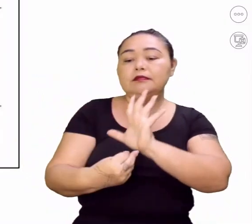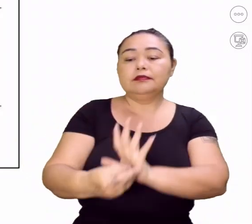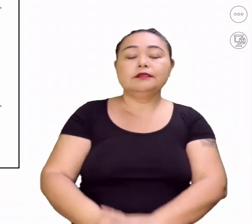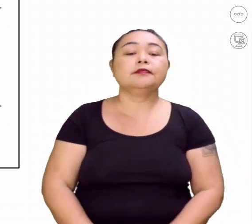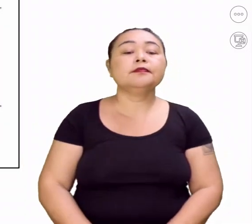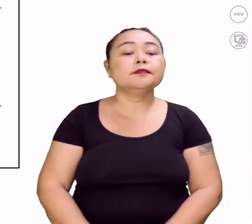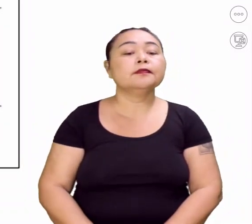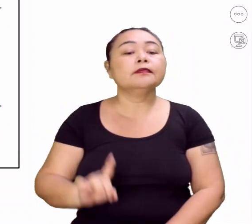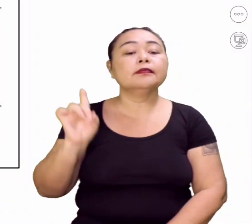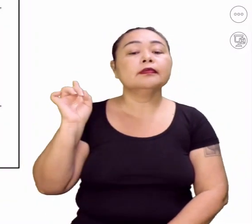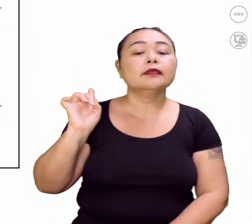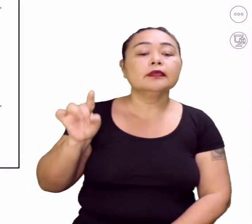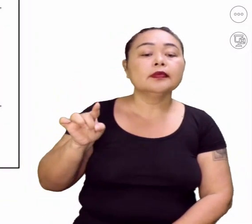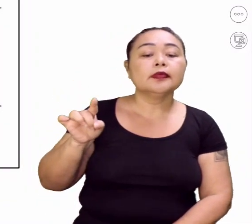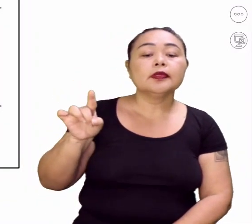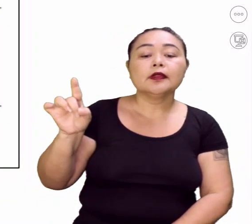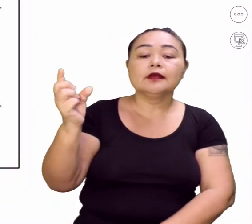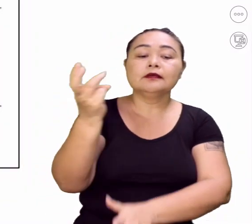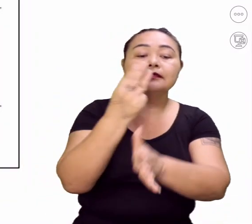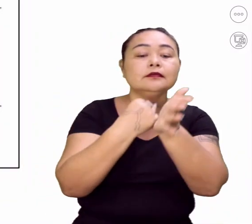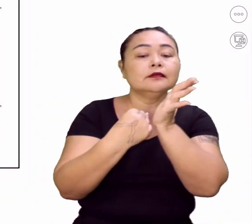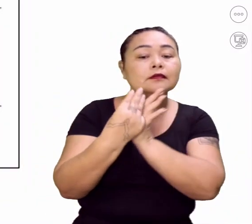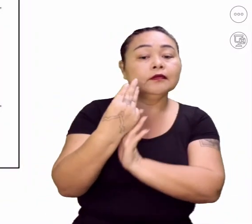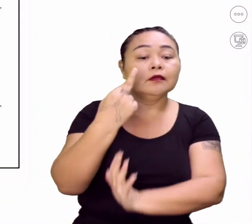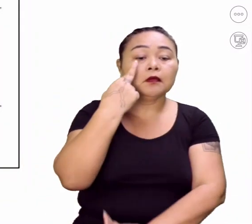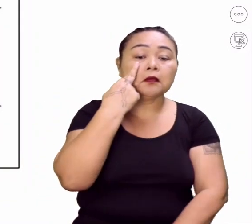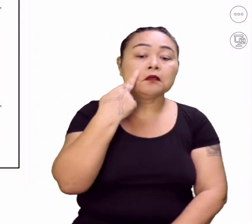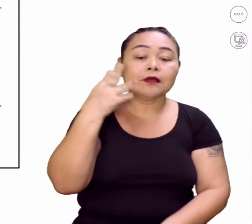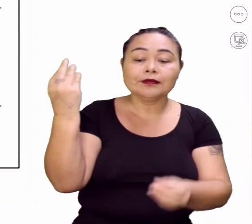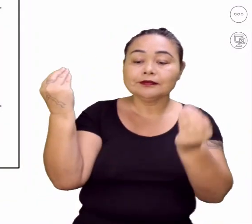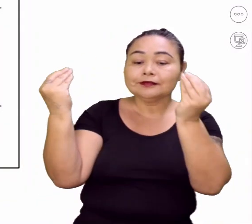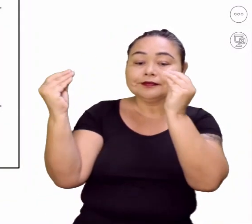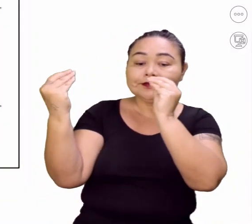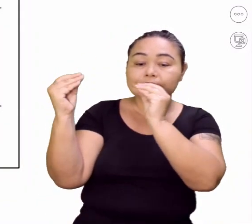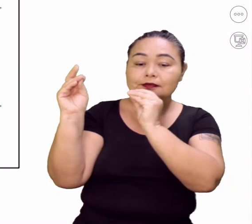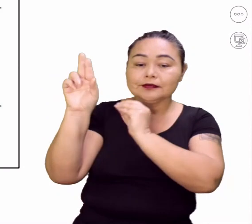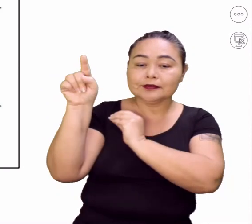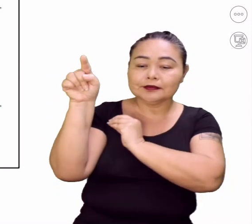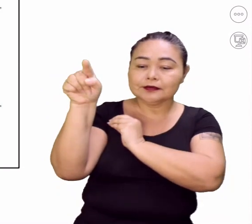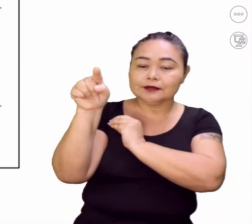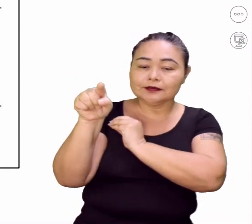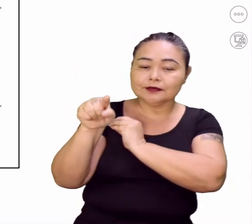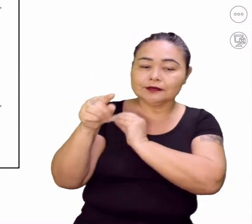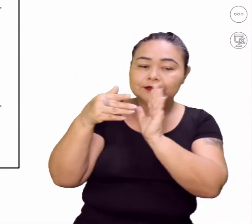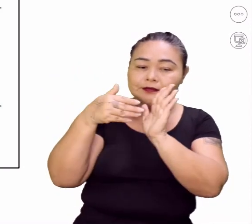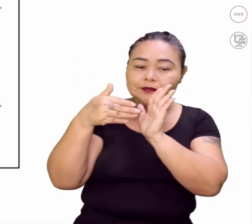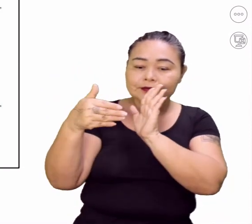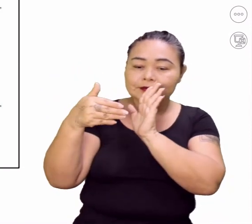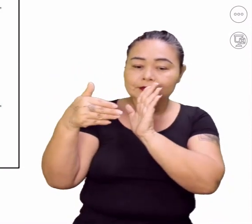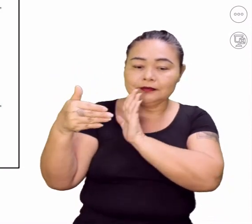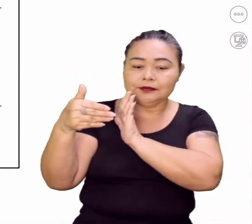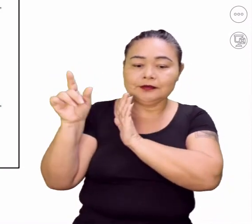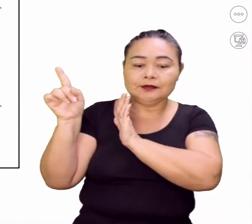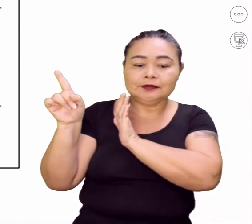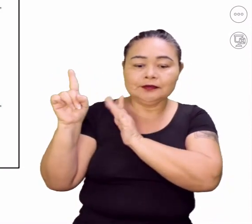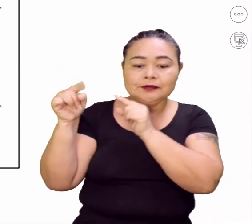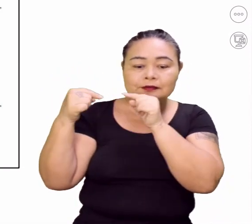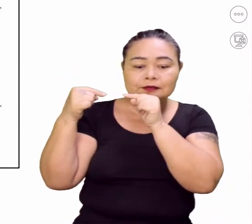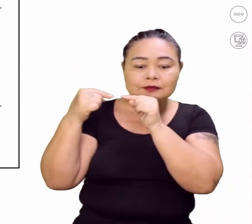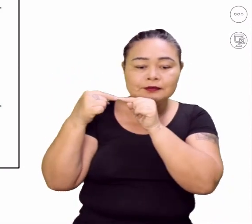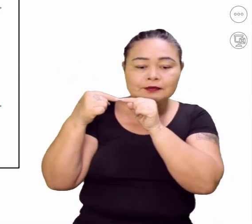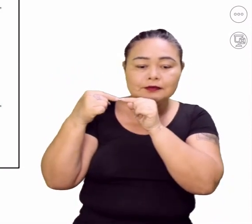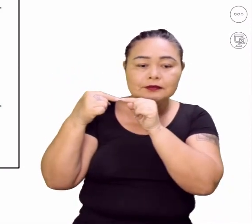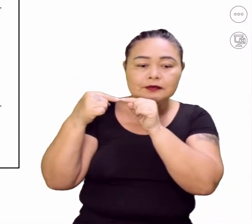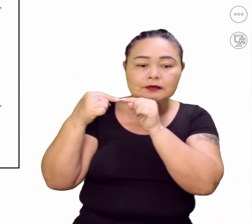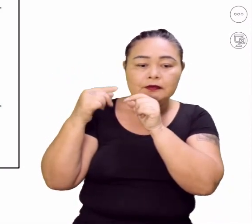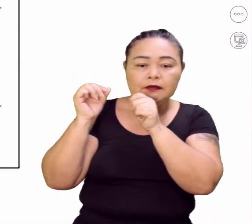E aí nós temos um mapinha da geologia de Rondônia, a formação, né, em diferentes períodos, né, professor Jorge, de acordo com